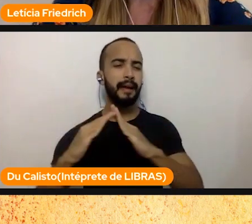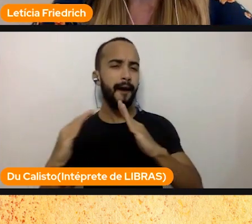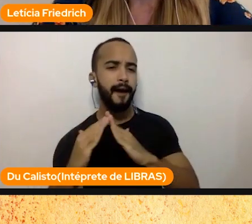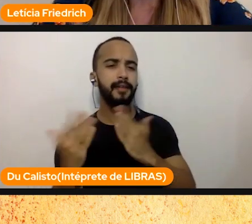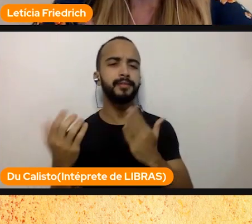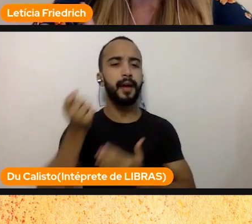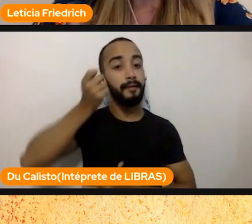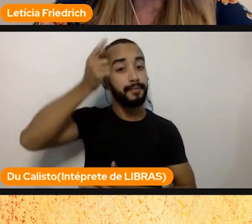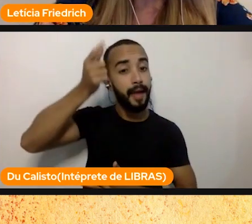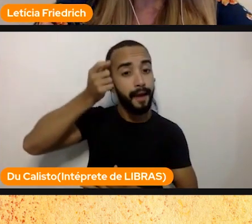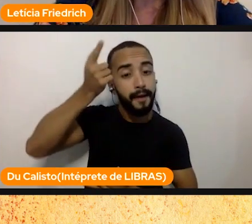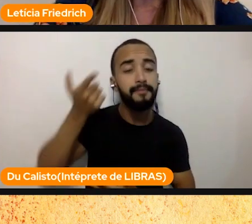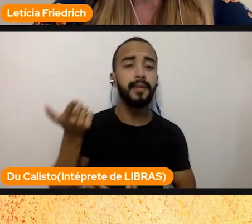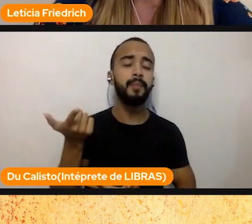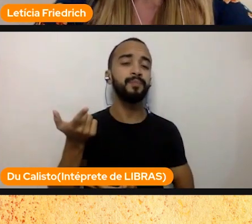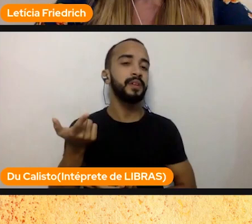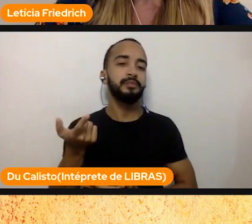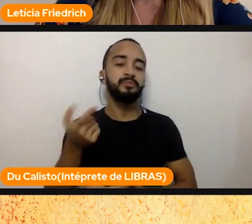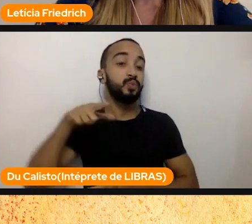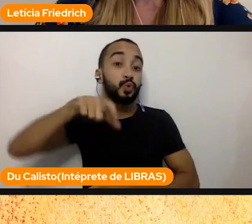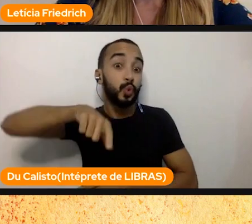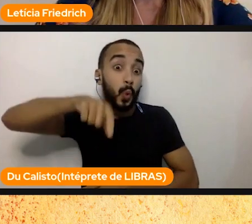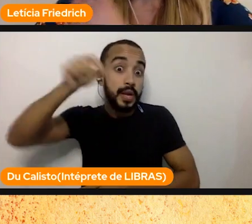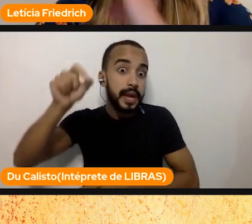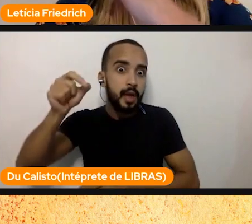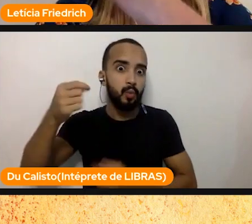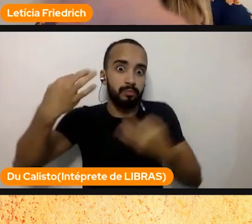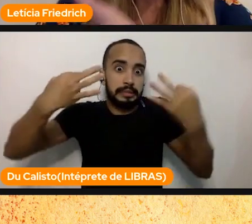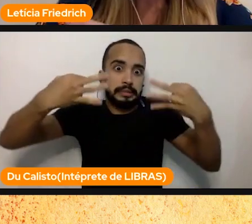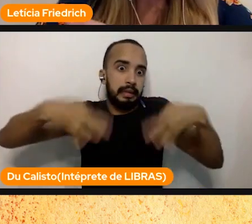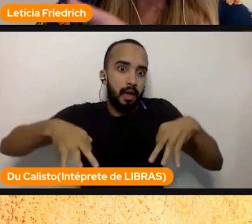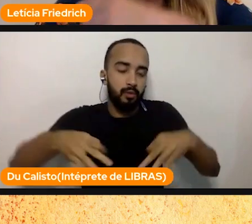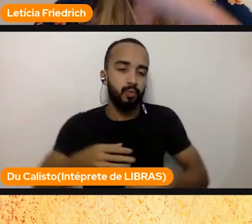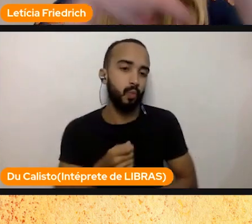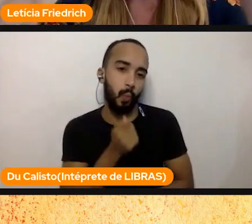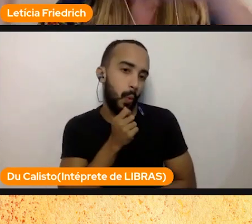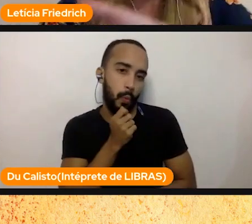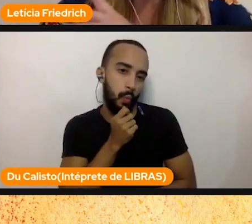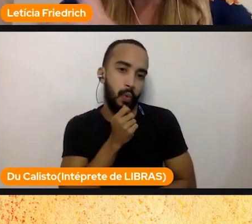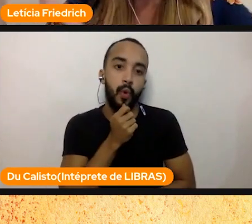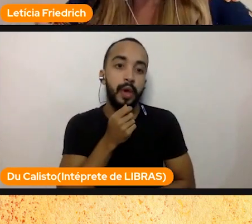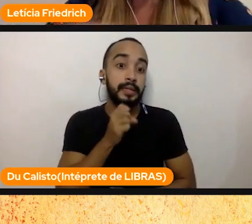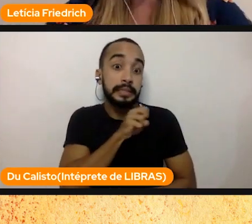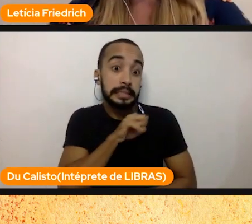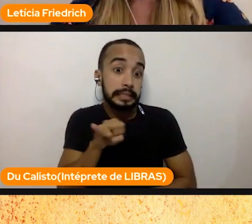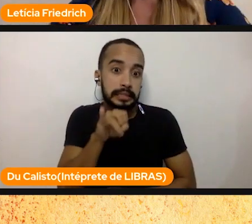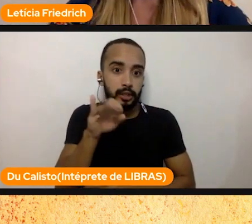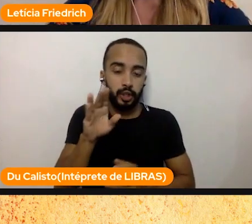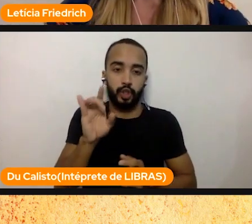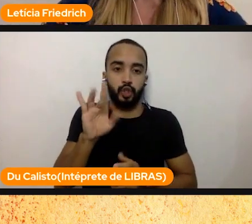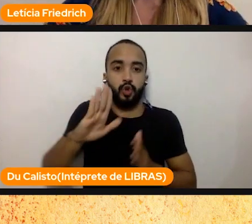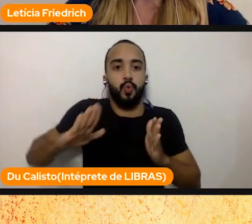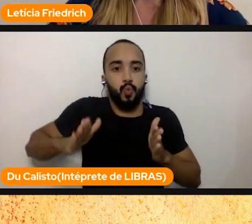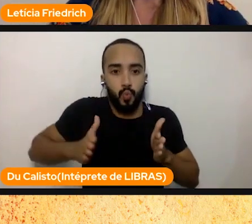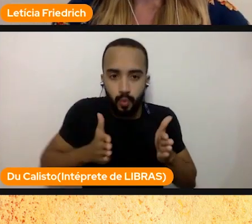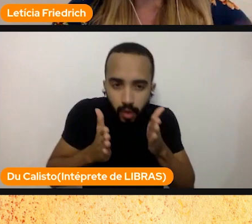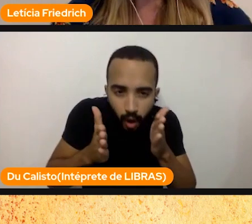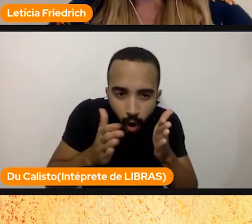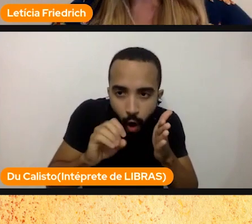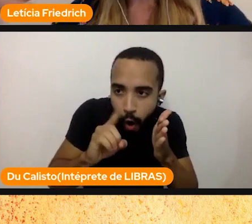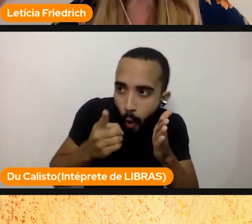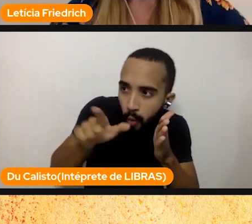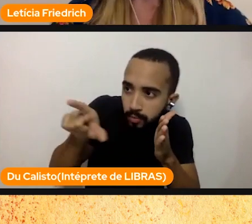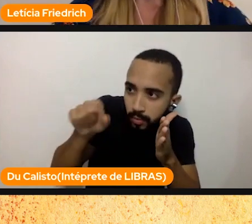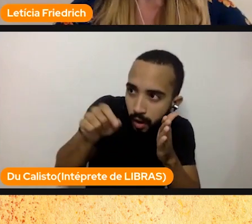não definiu 100% que vai seguir um caminho só, ou se vai ser uma mescla dos dois. Por enquanto, a gente ainda nessa etapa